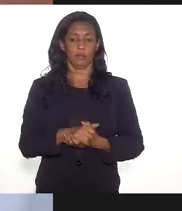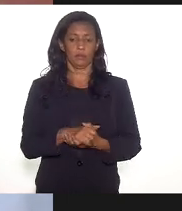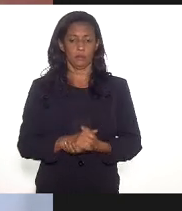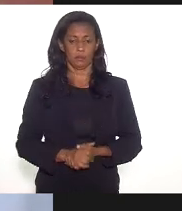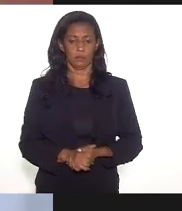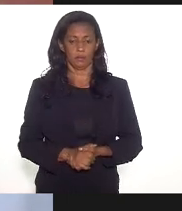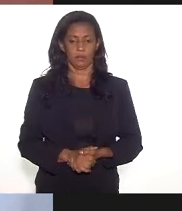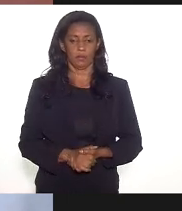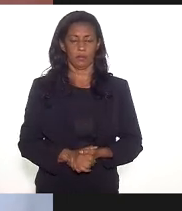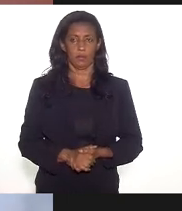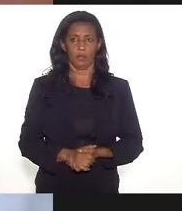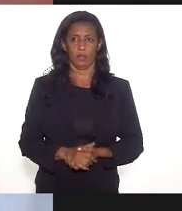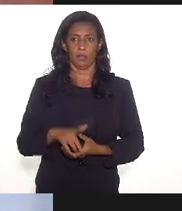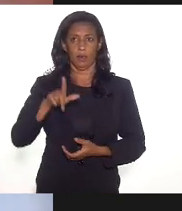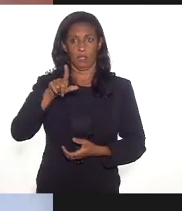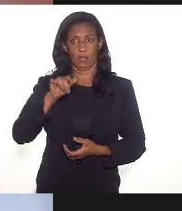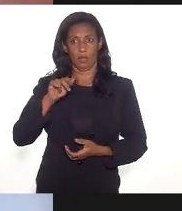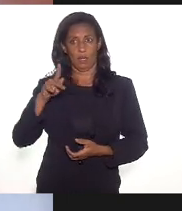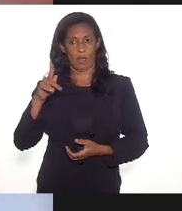da Light, né,